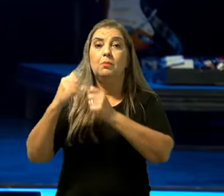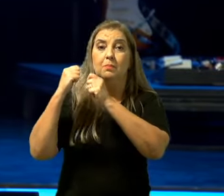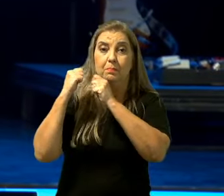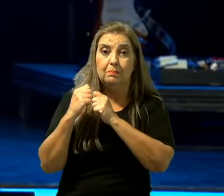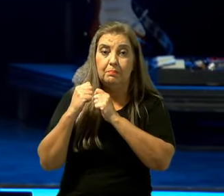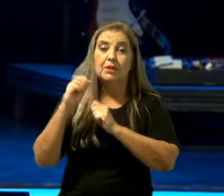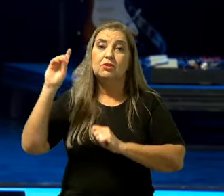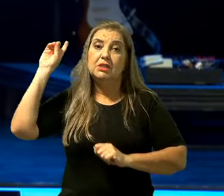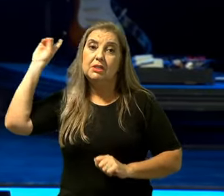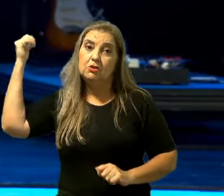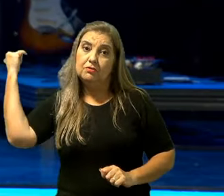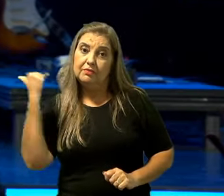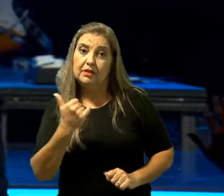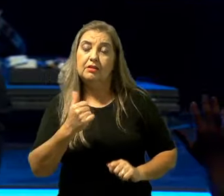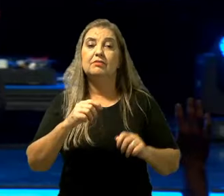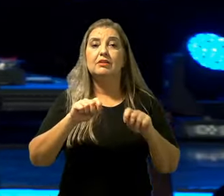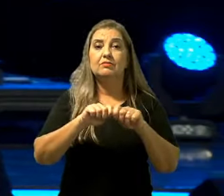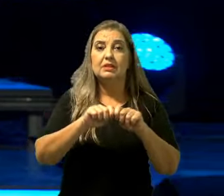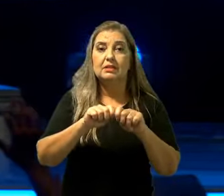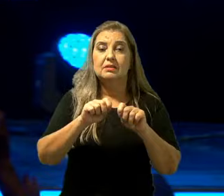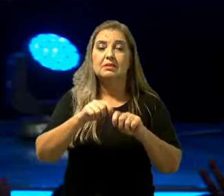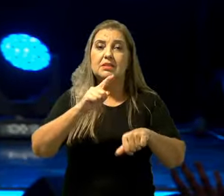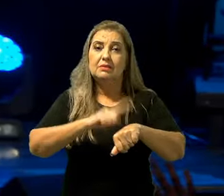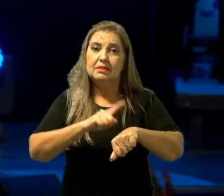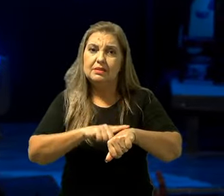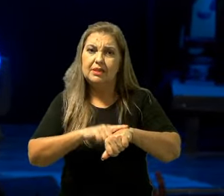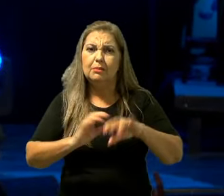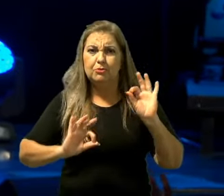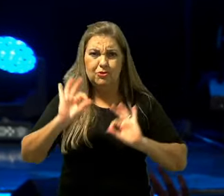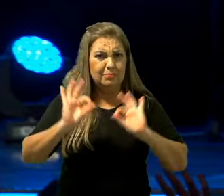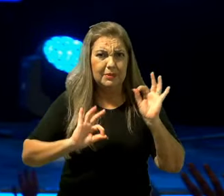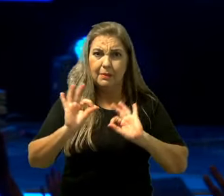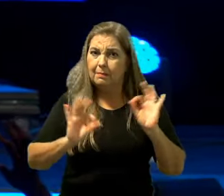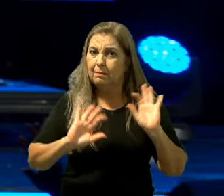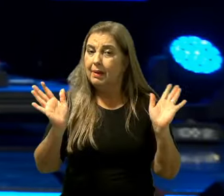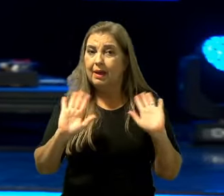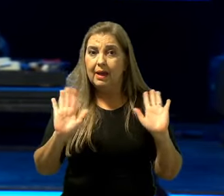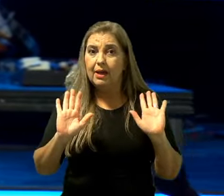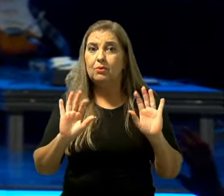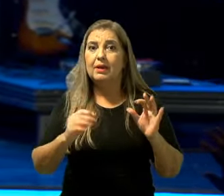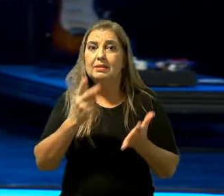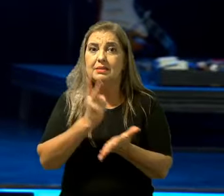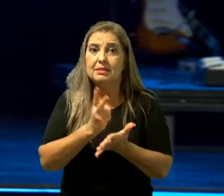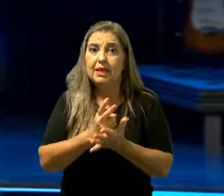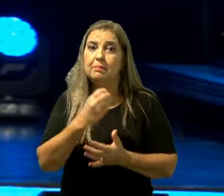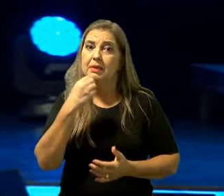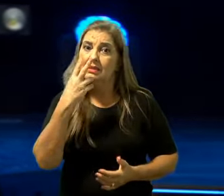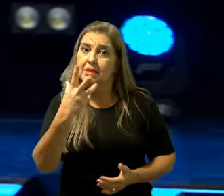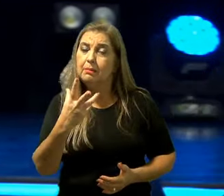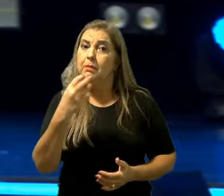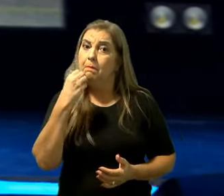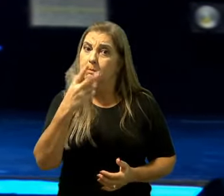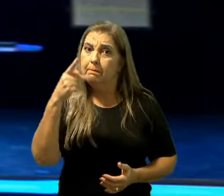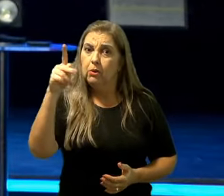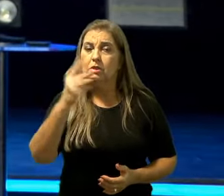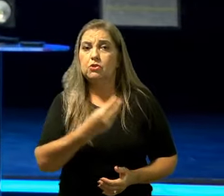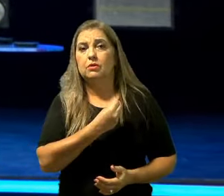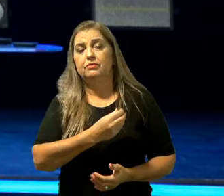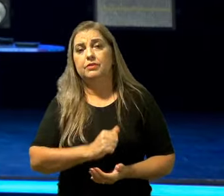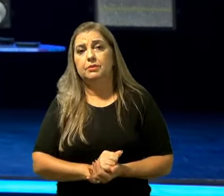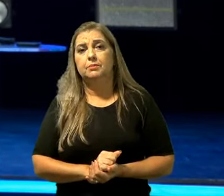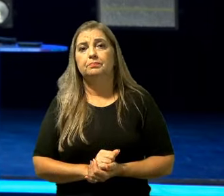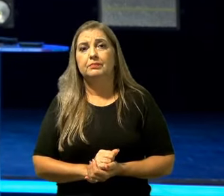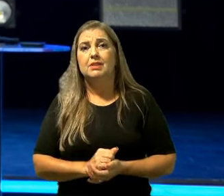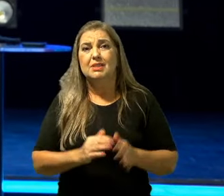daquilo que Deus vai fazer. Tempo de preparo nunca é tempo desperdiçado. Tempo de preparo nunca é tempo à toa. São